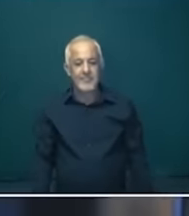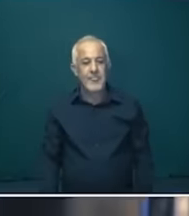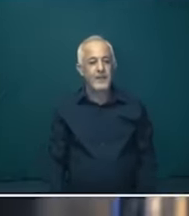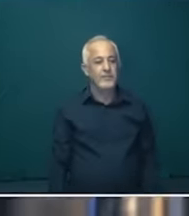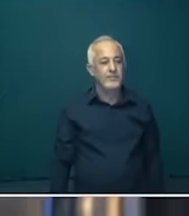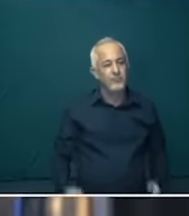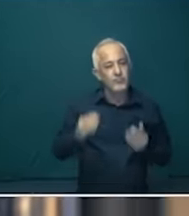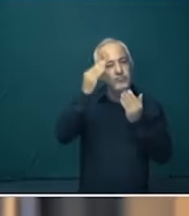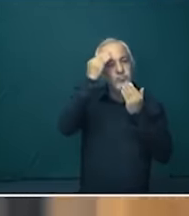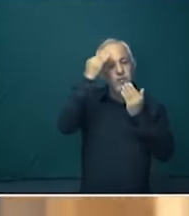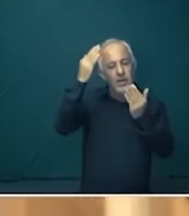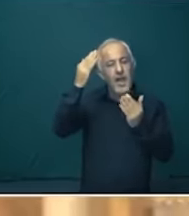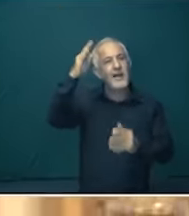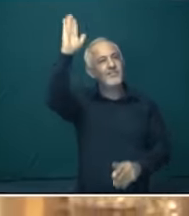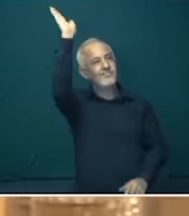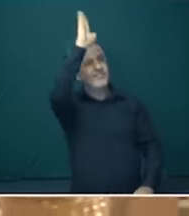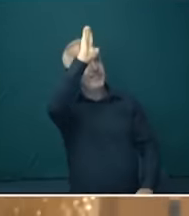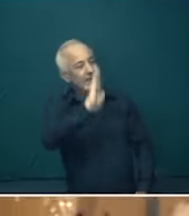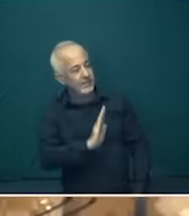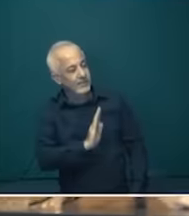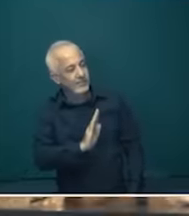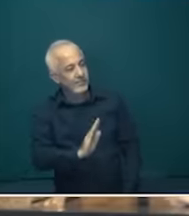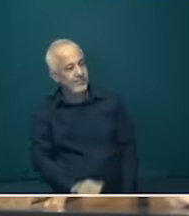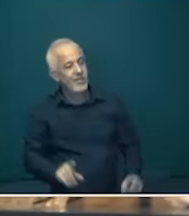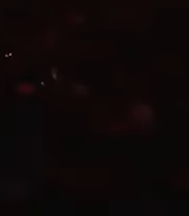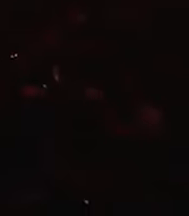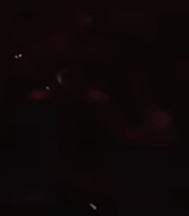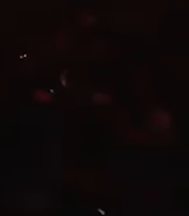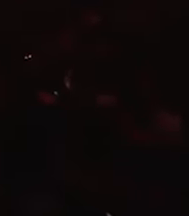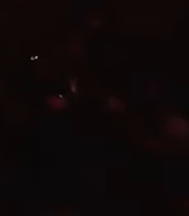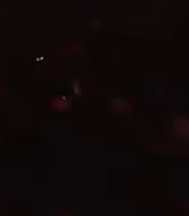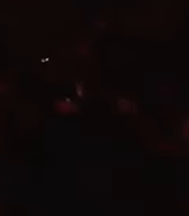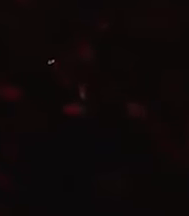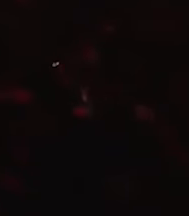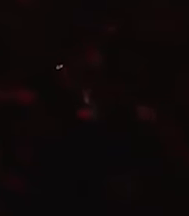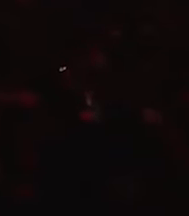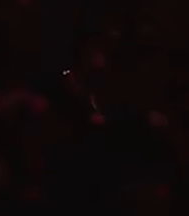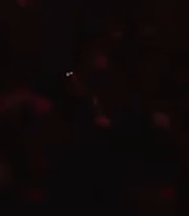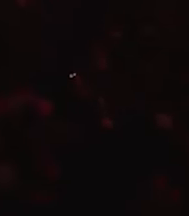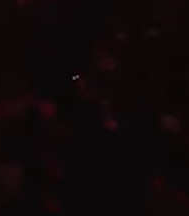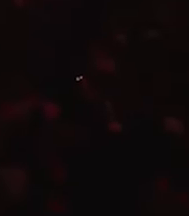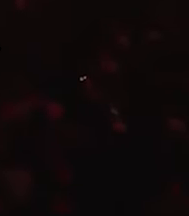Obrigado, sofrida. Brasil. Boa demais. Ai. Próxima.